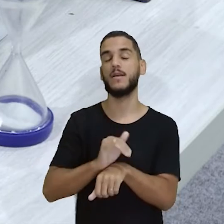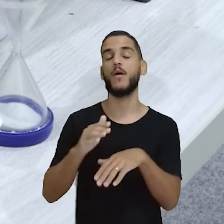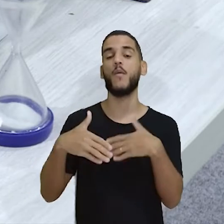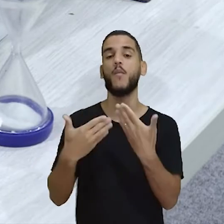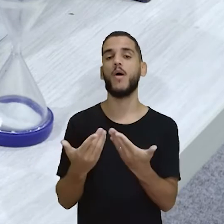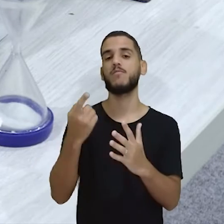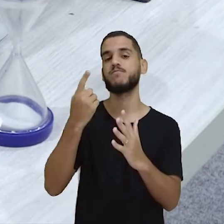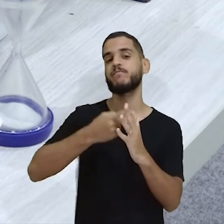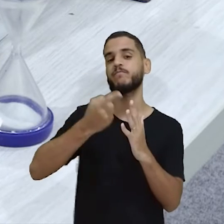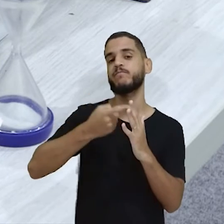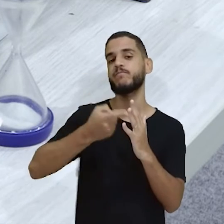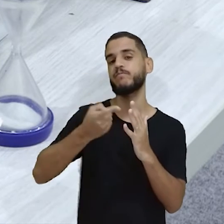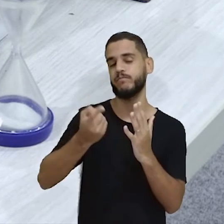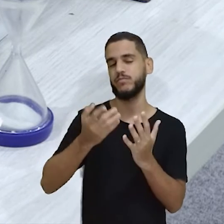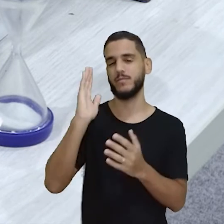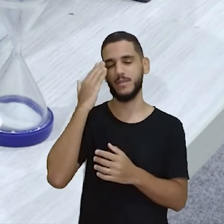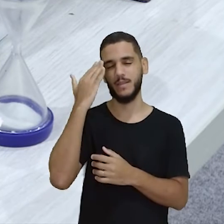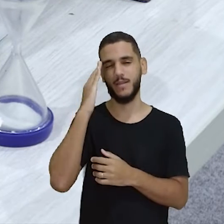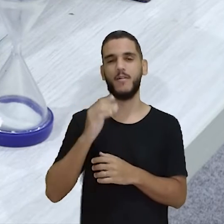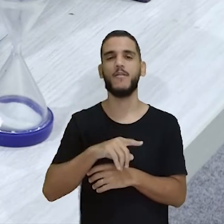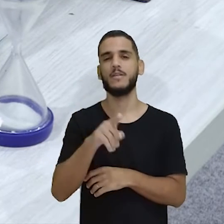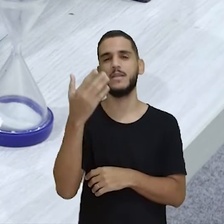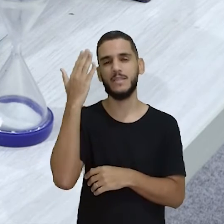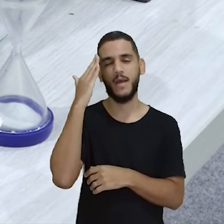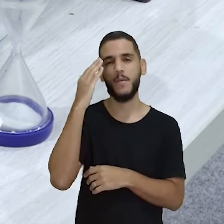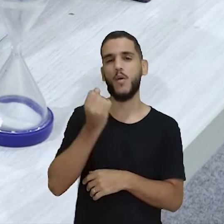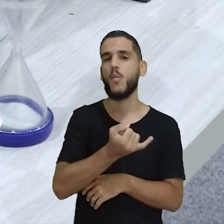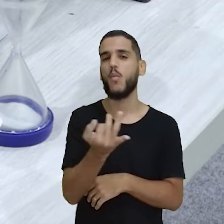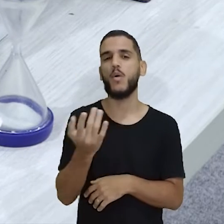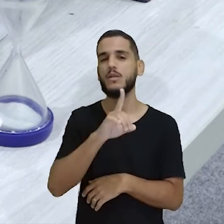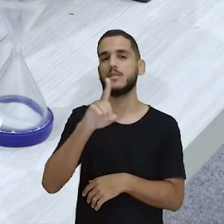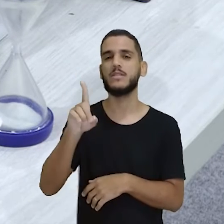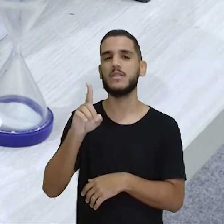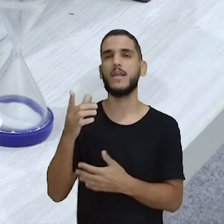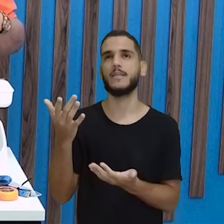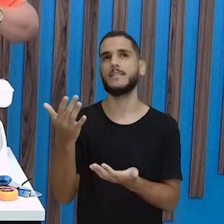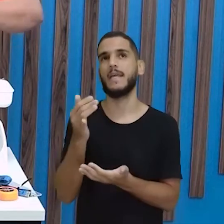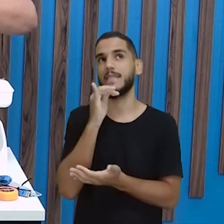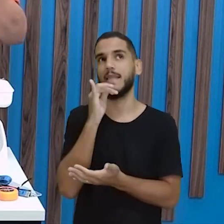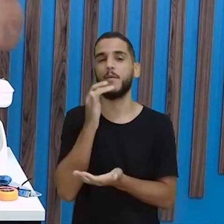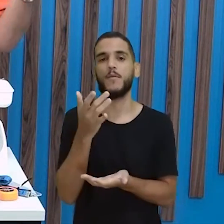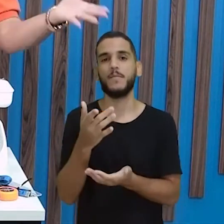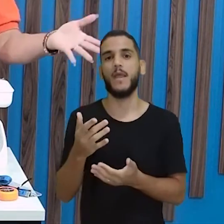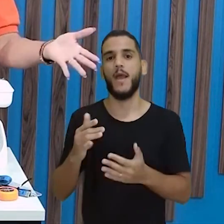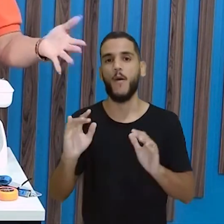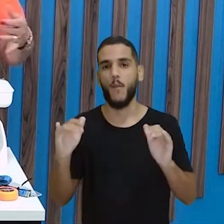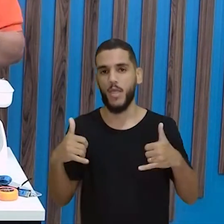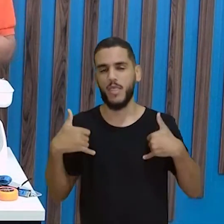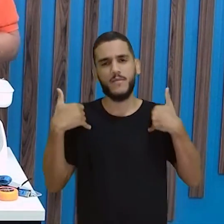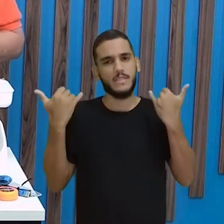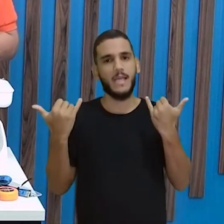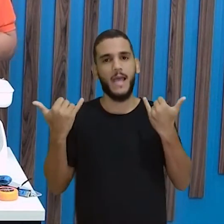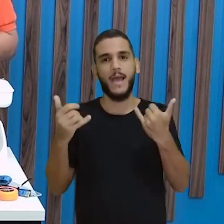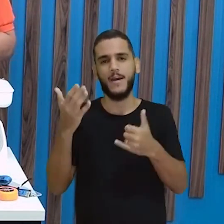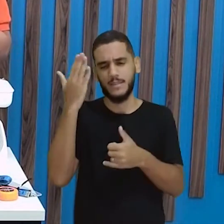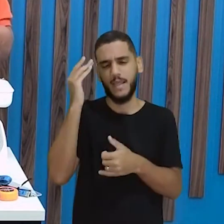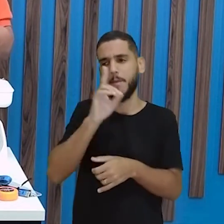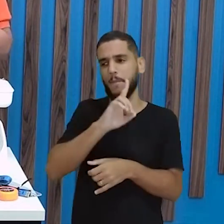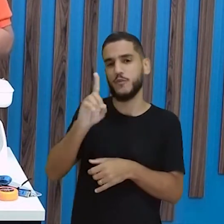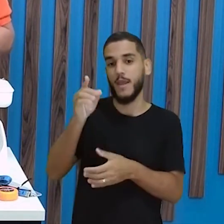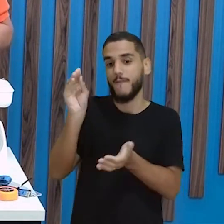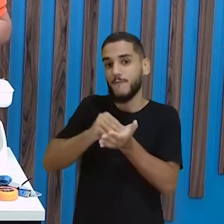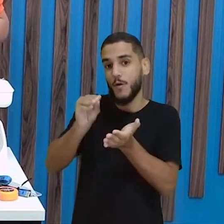calendário, né? E você sabe quantos dias faltam para o seu aniversário, para o aniversário do seu amigo.